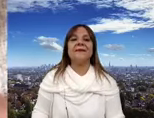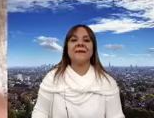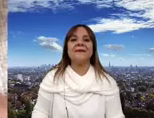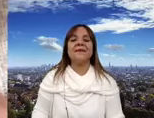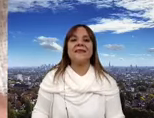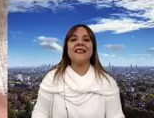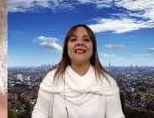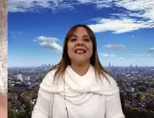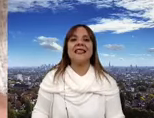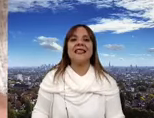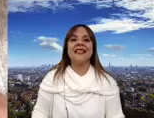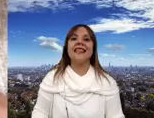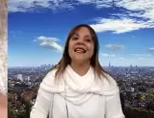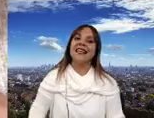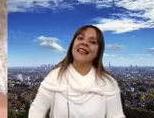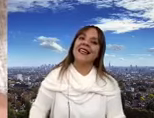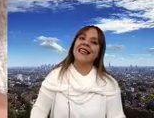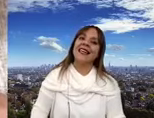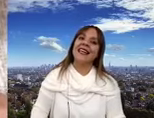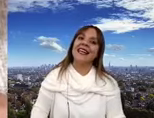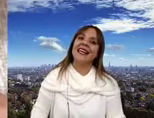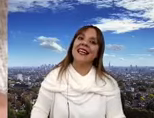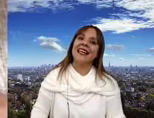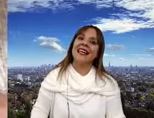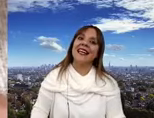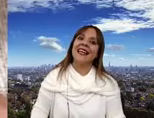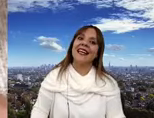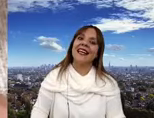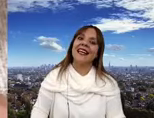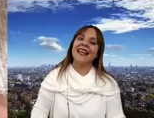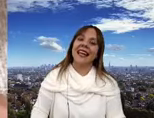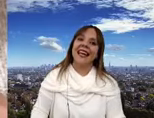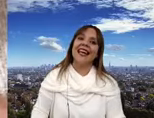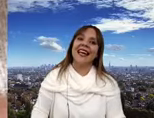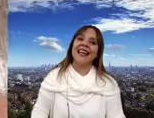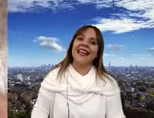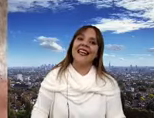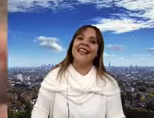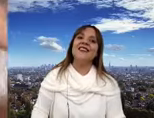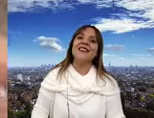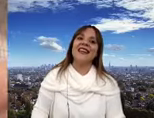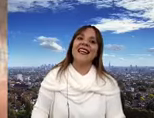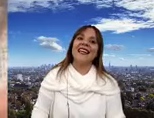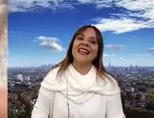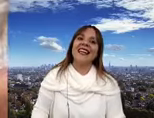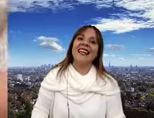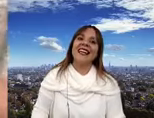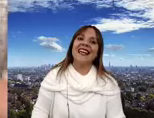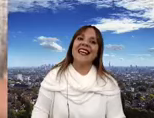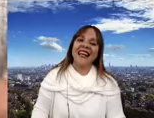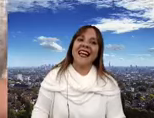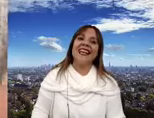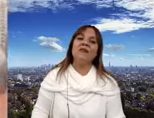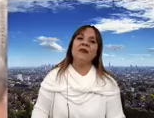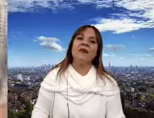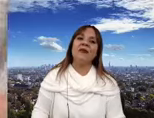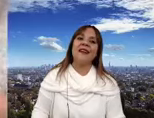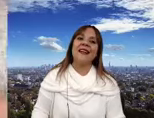muito. O dia inteiro é o mundo feltro que ela vive. É o dia inteiro. É o dia inteiro. Muito trabalho. E assim, Que tem bom.